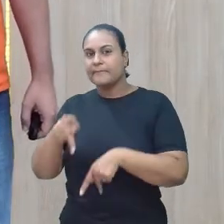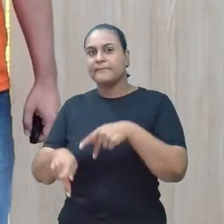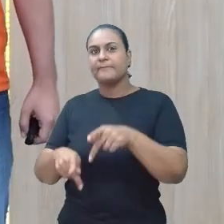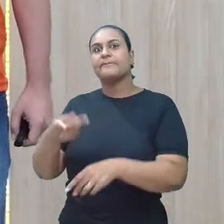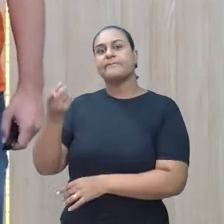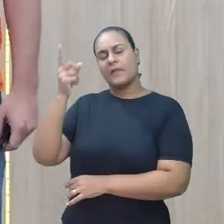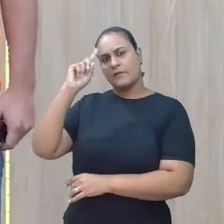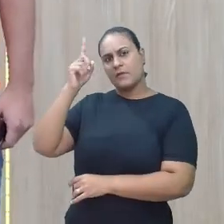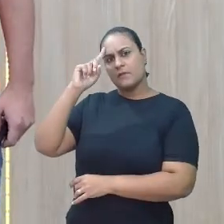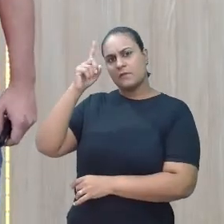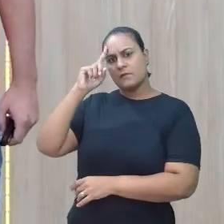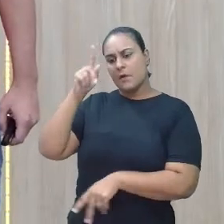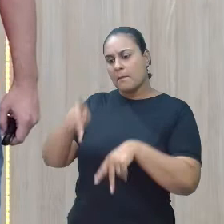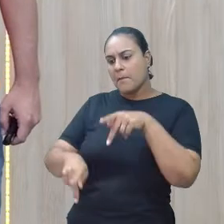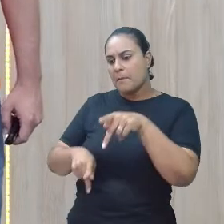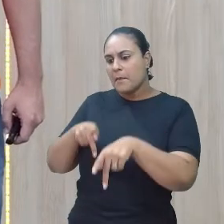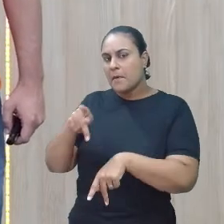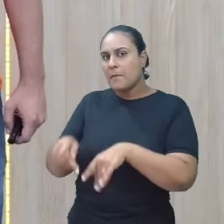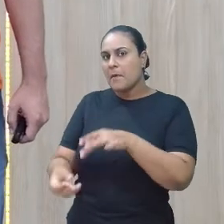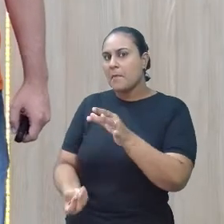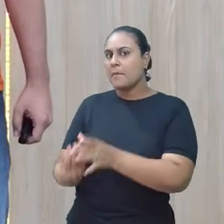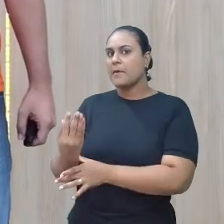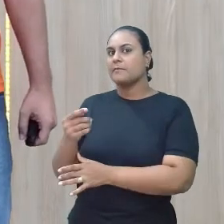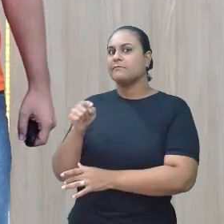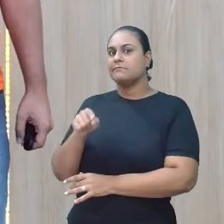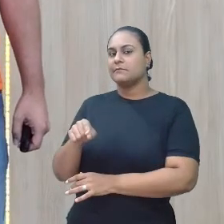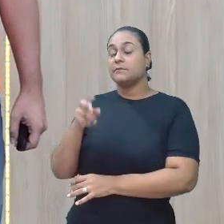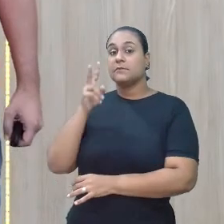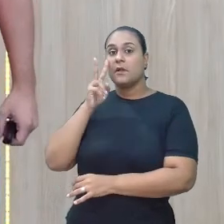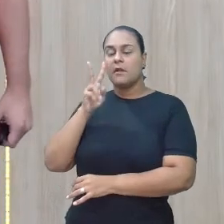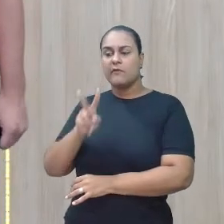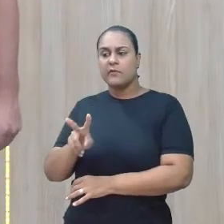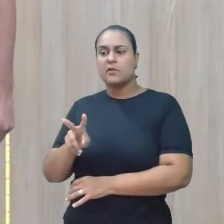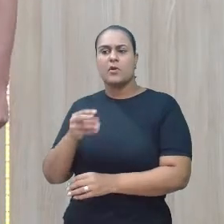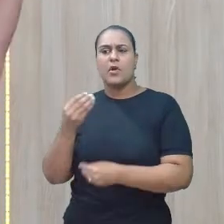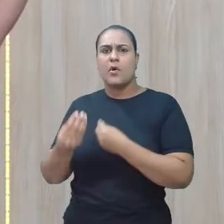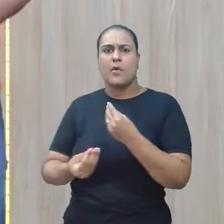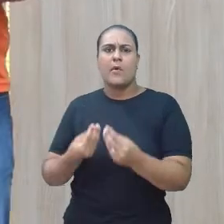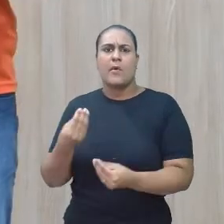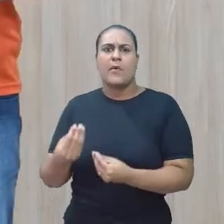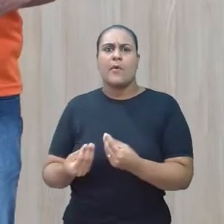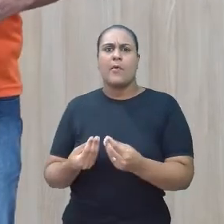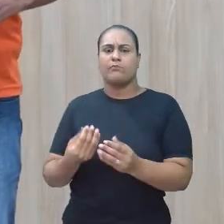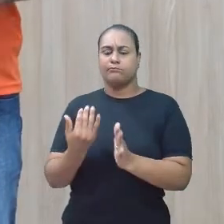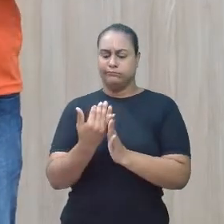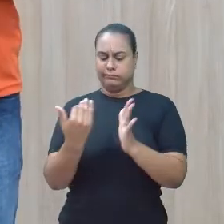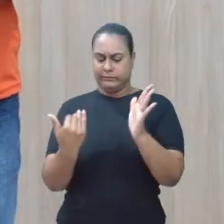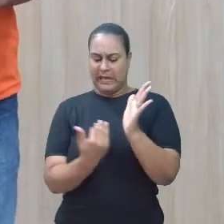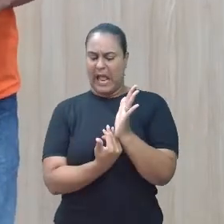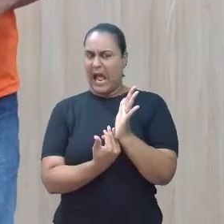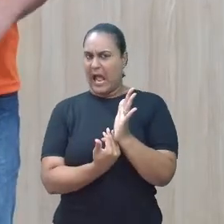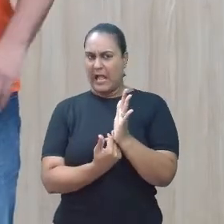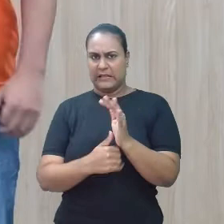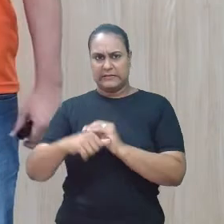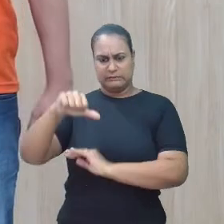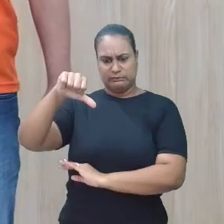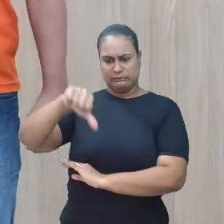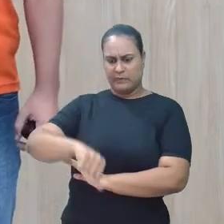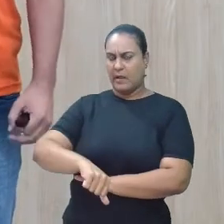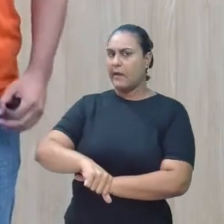pela população camponesa, e que era vista como algo realmente menos